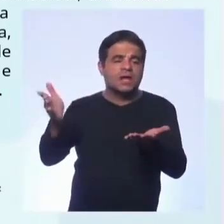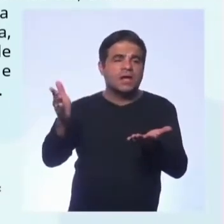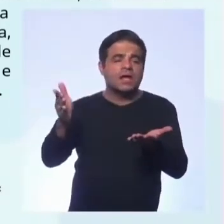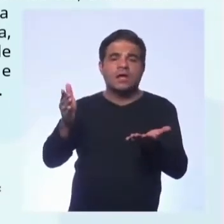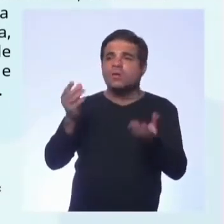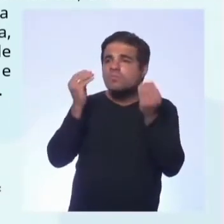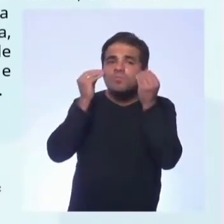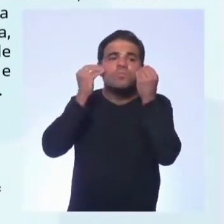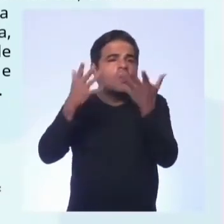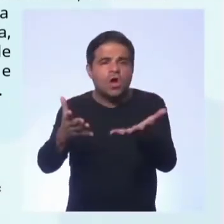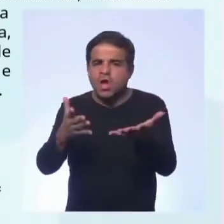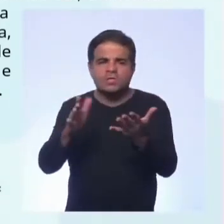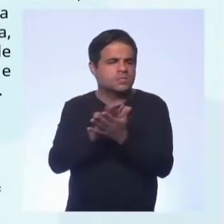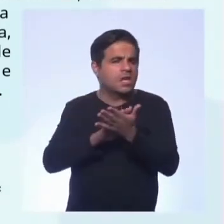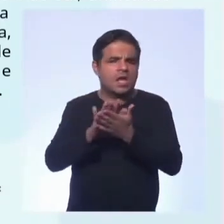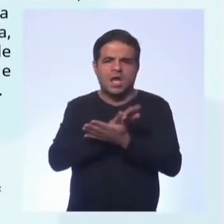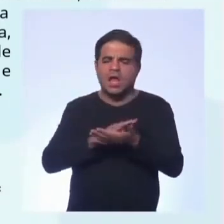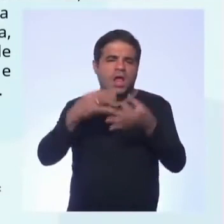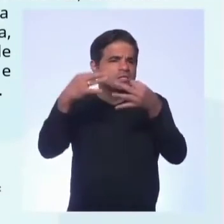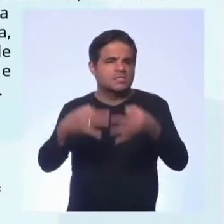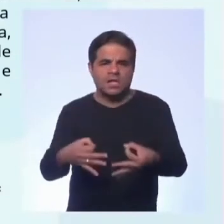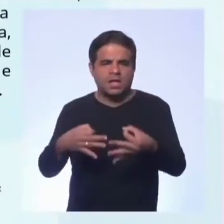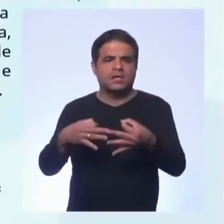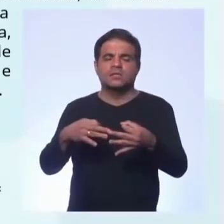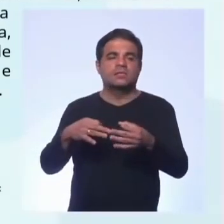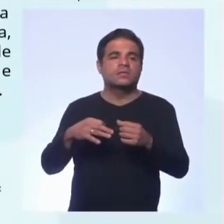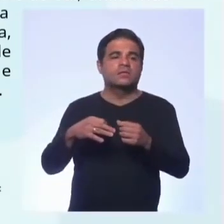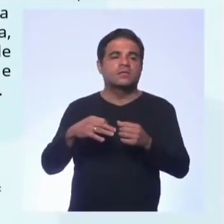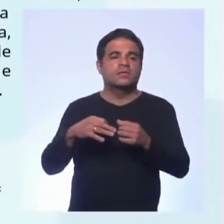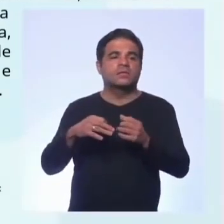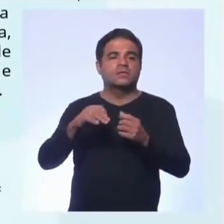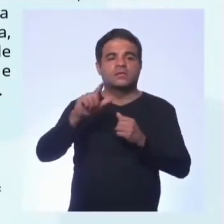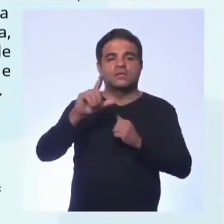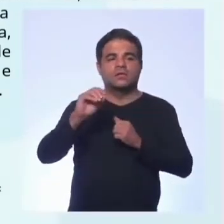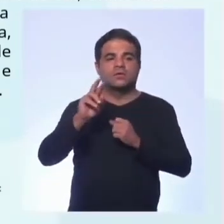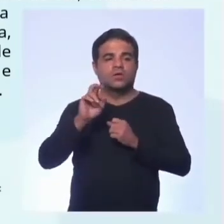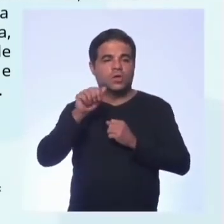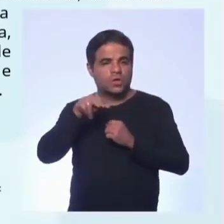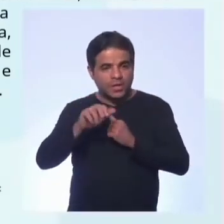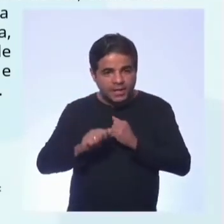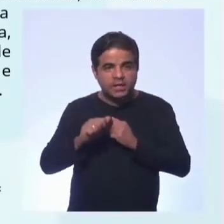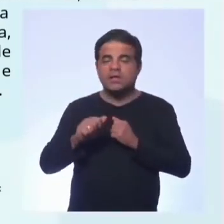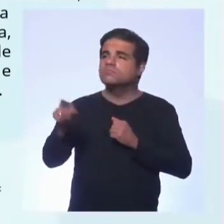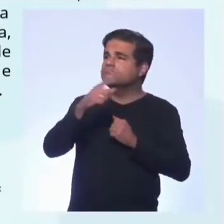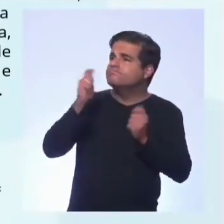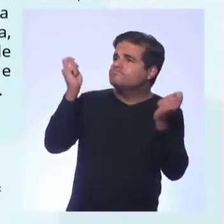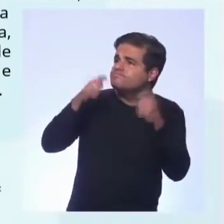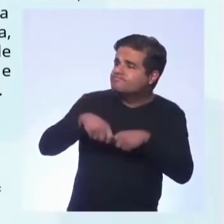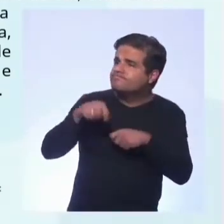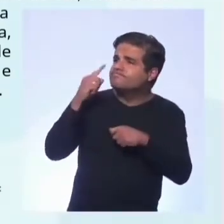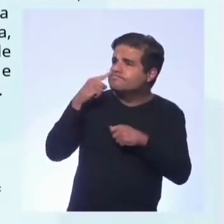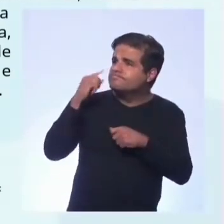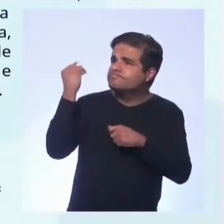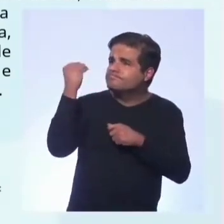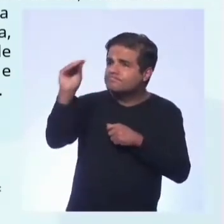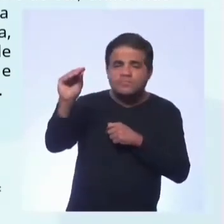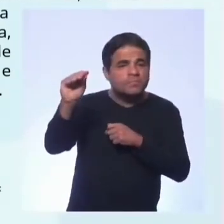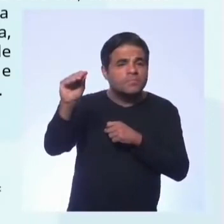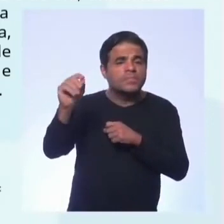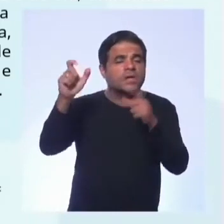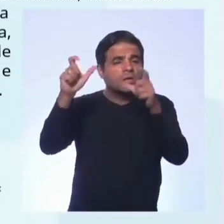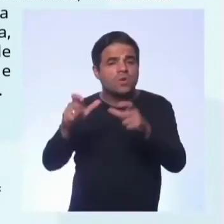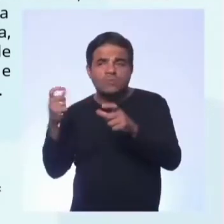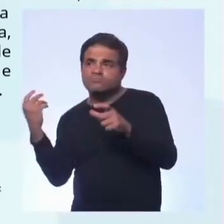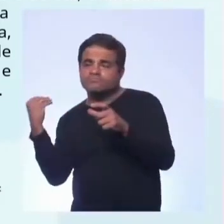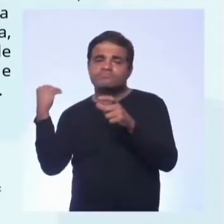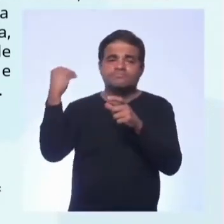não apareça exatamente a Alsácia-Lorena, mas nós podemos aí colocar essa